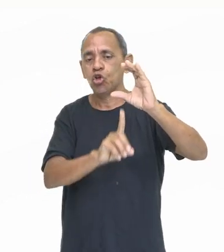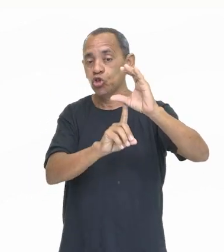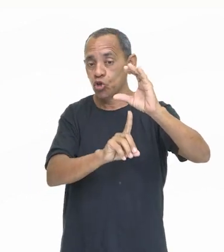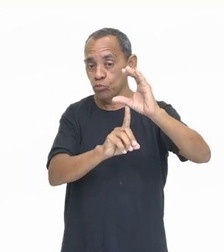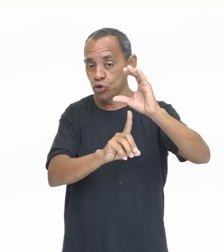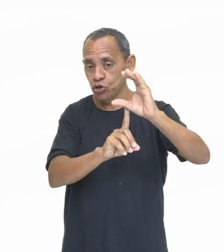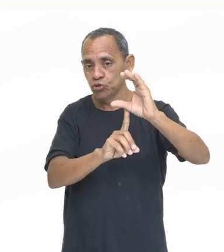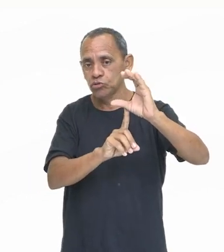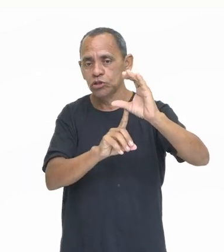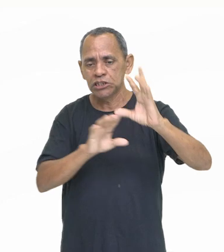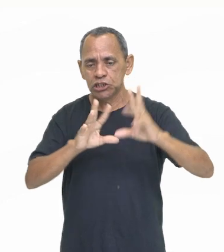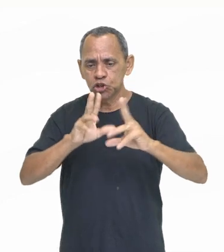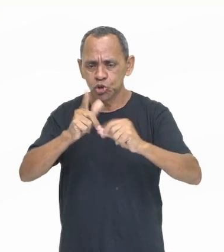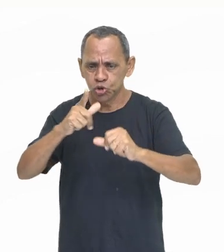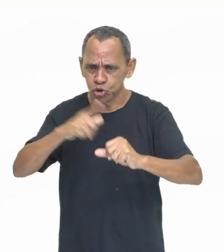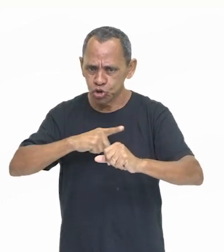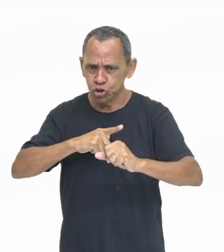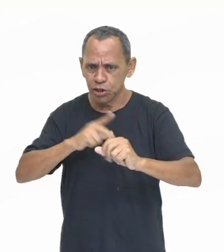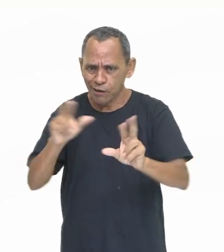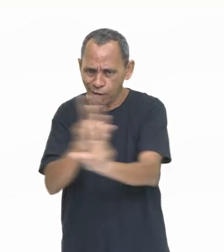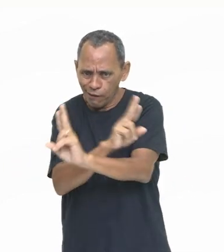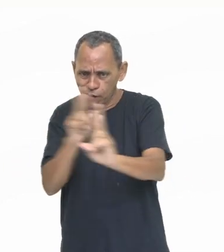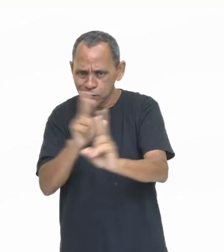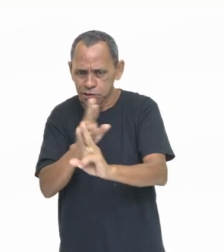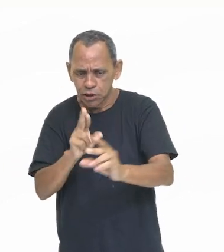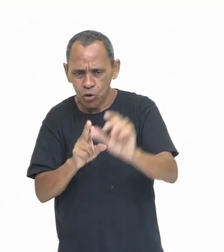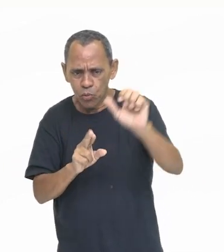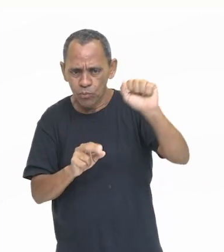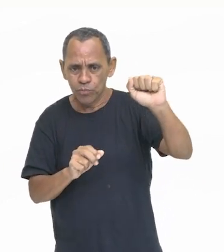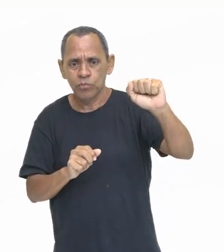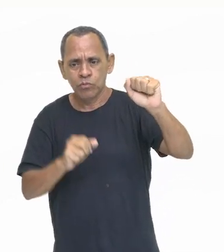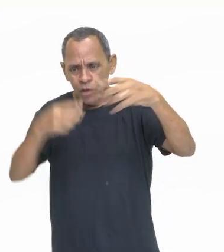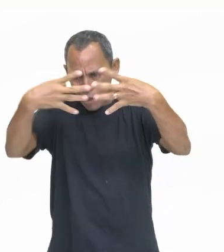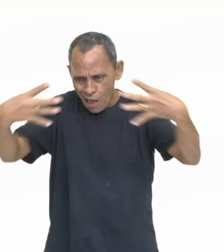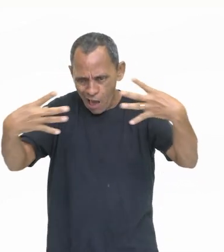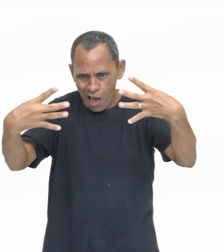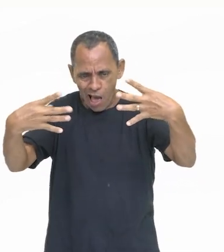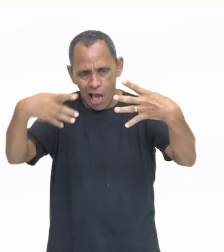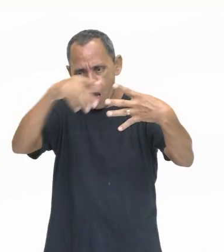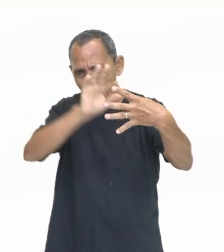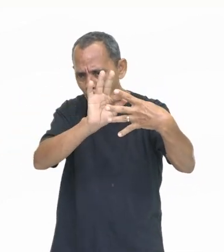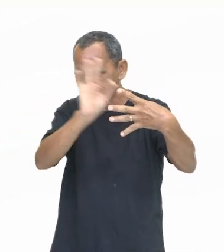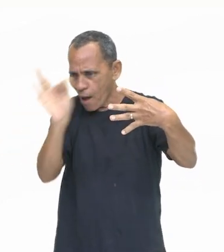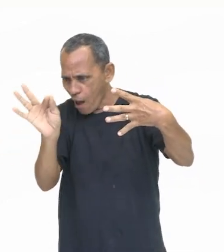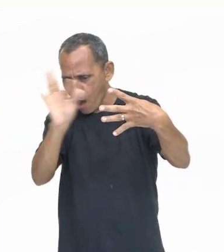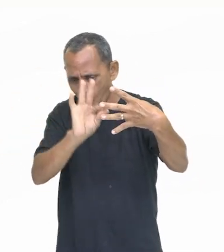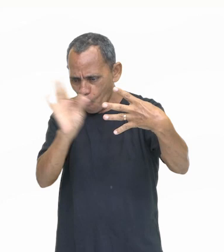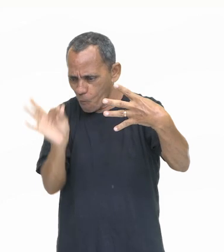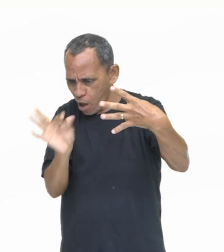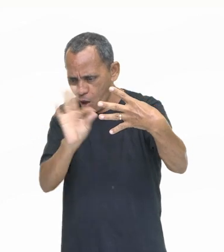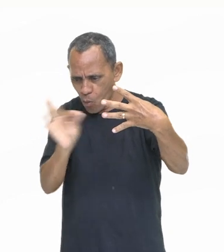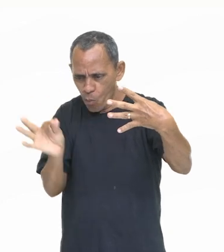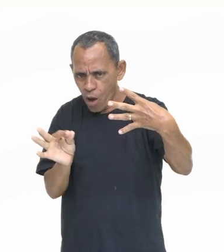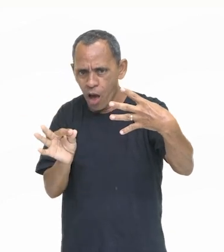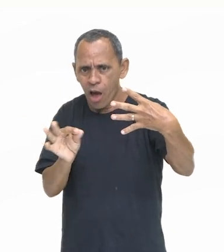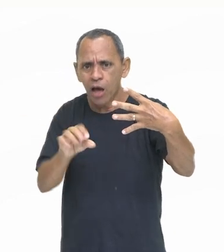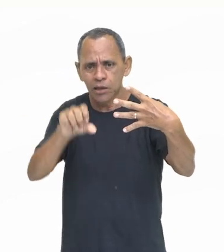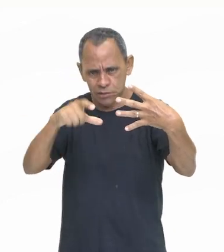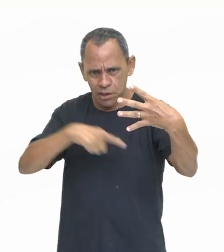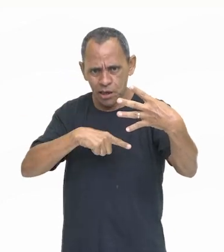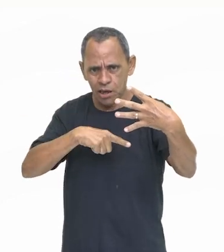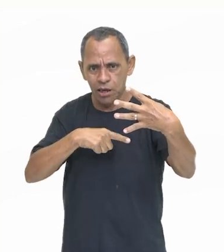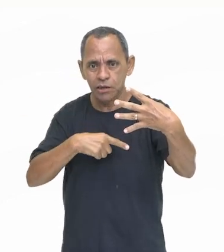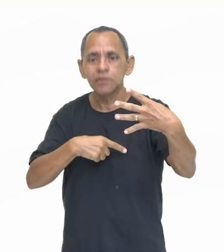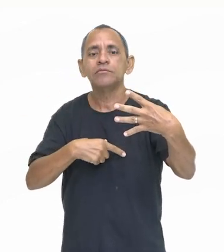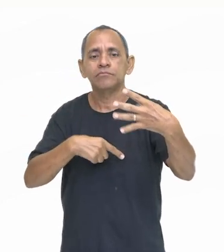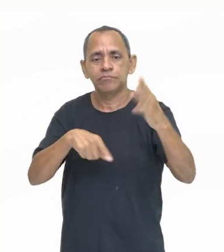Todos eles possuem correspondentes no conjunto B? Sim. O menos 2 tem um valor